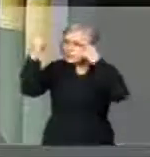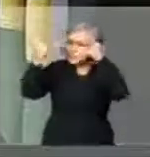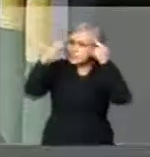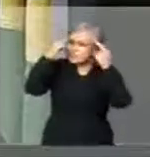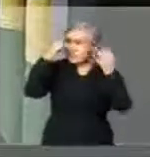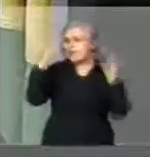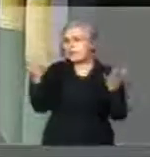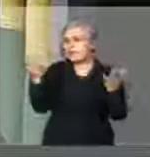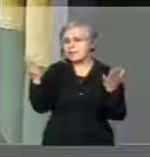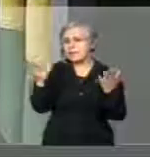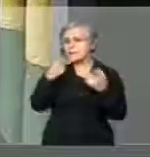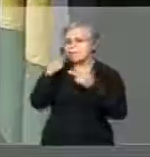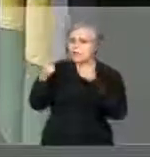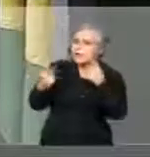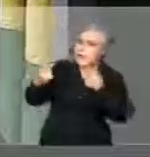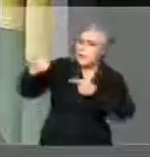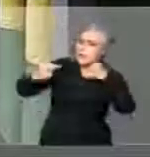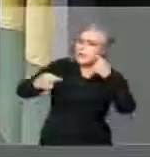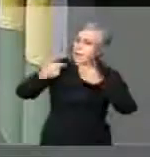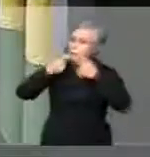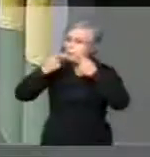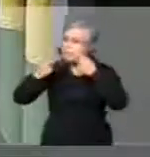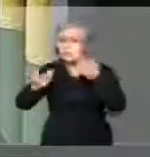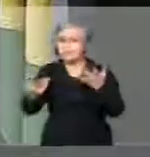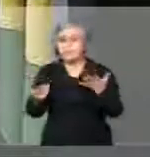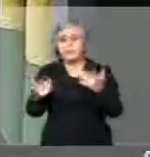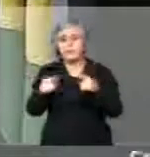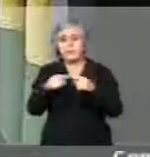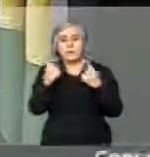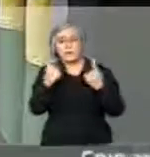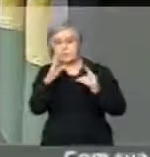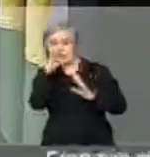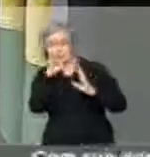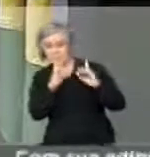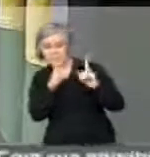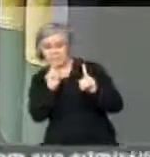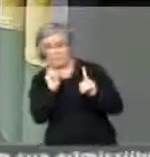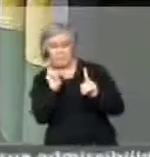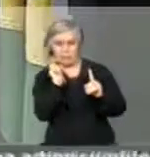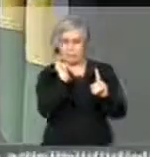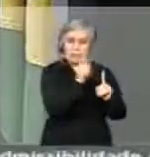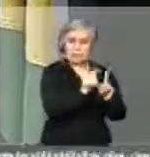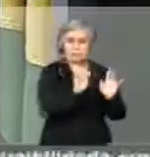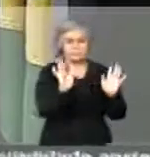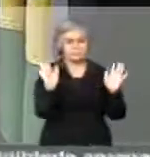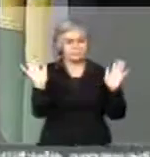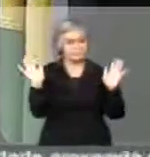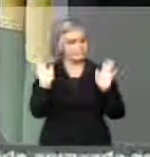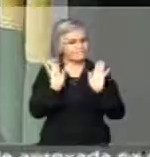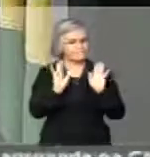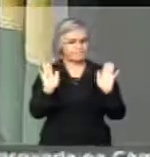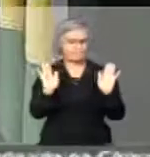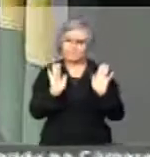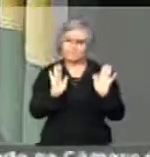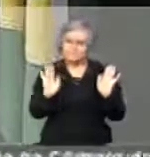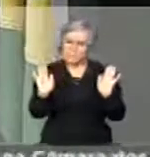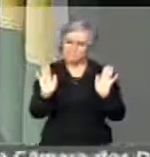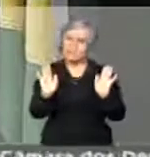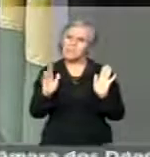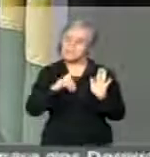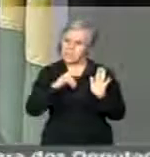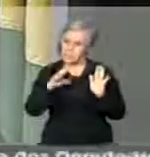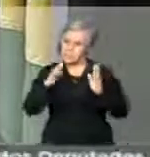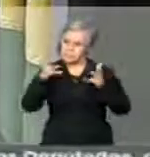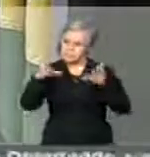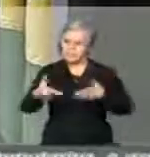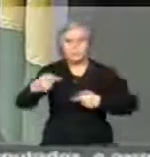agressões. Eu acho que faz parte eu concluo em um minuto mesmo. Eu acho que faz parte do jogo